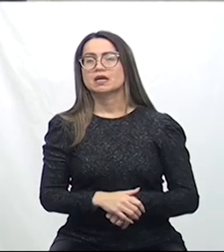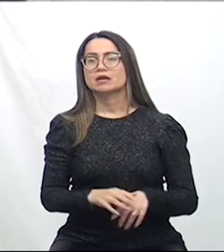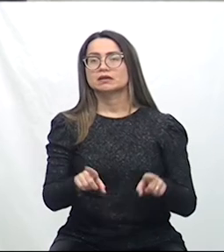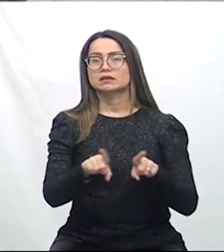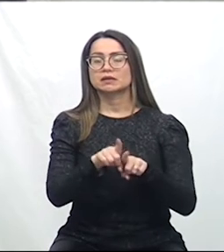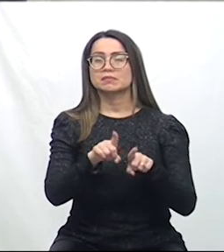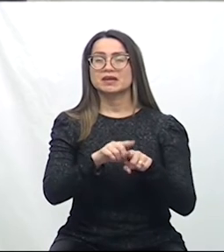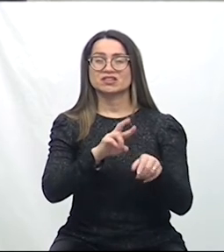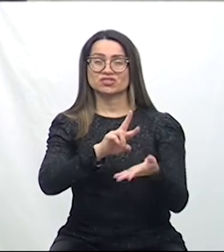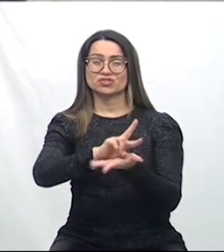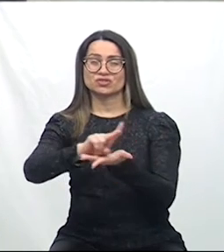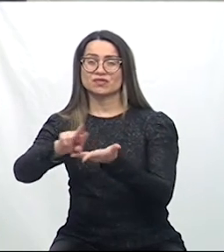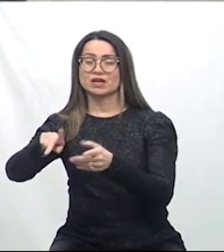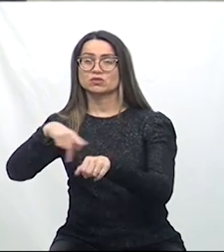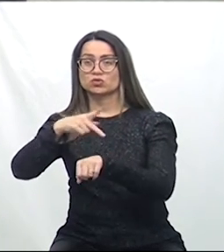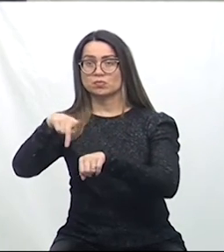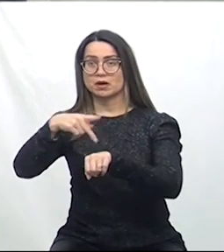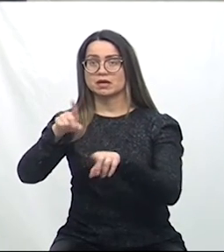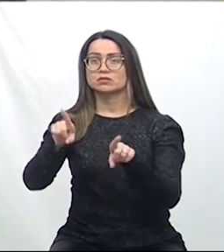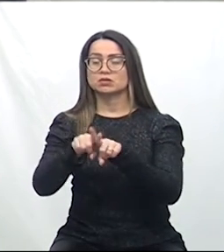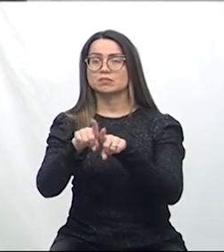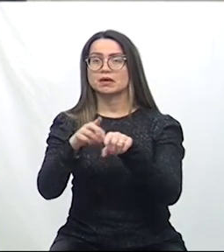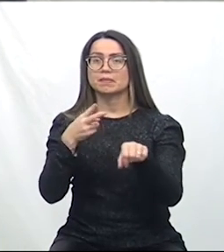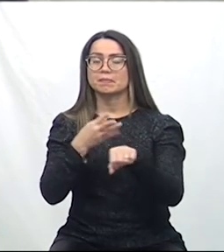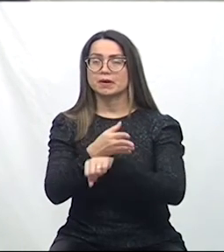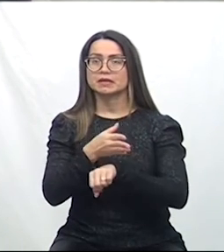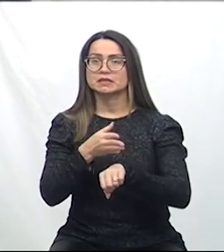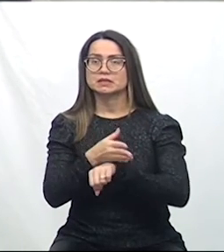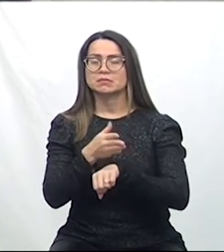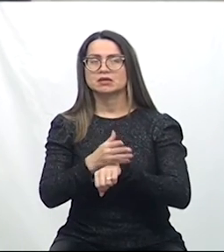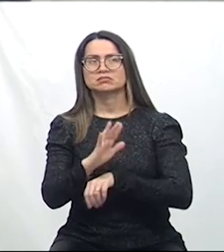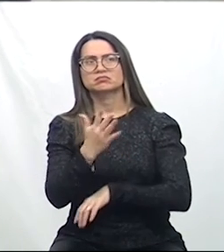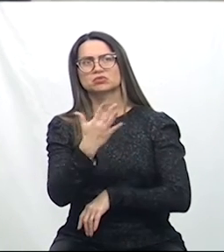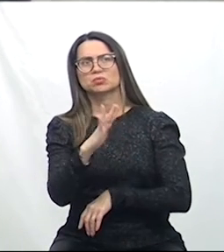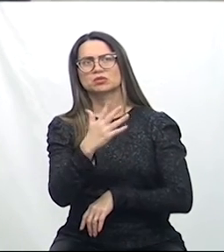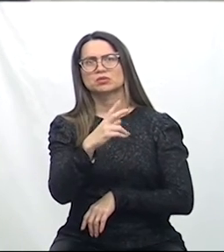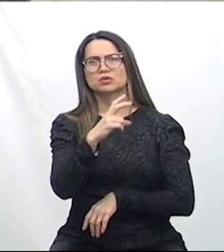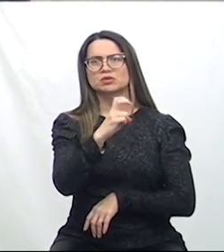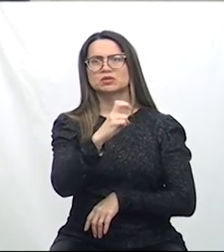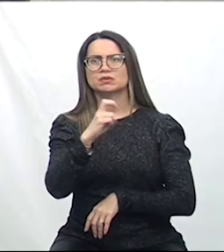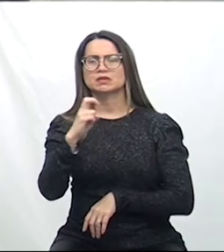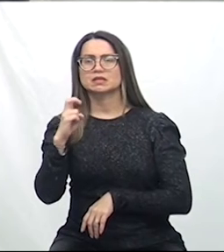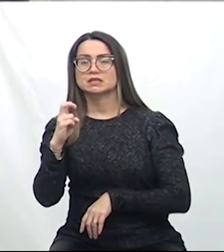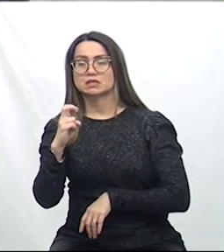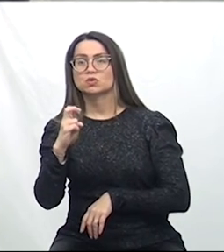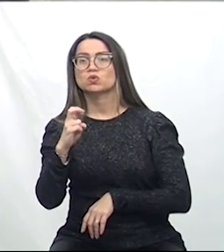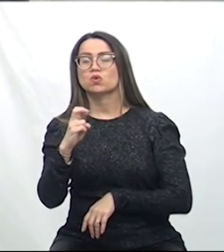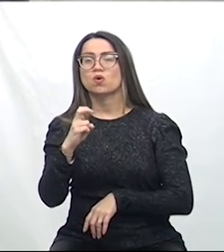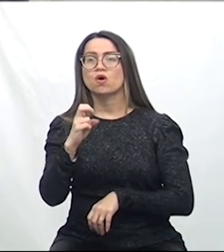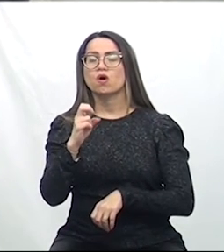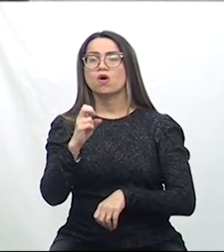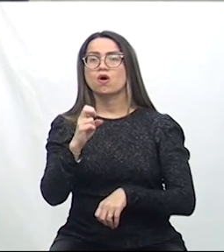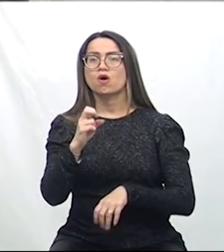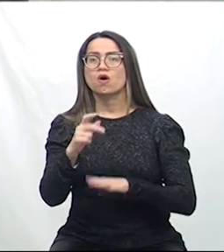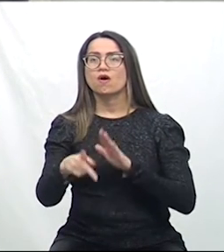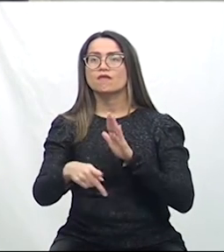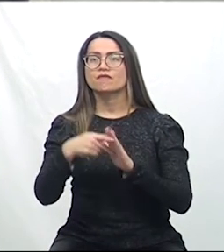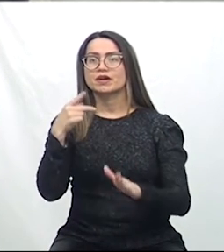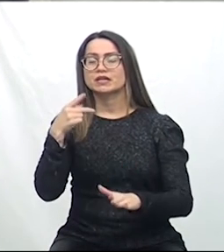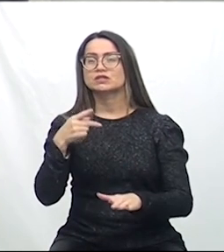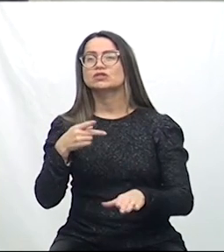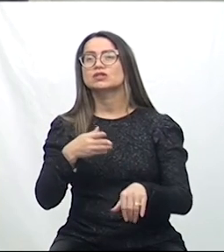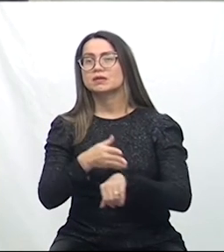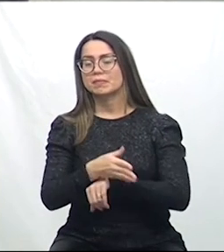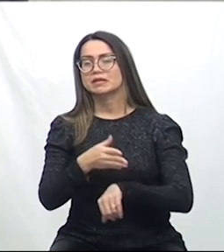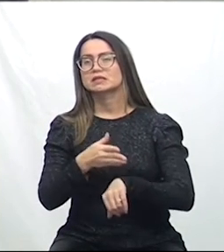e Portugal, com início no mês de junho. No total, foram 55 partidas jogadas, com 26 vitórias, 12 empates